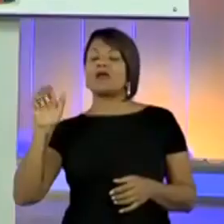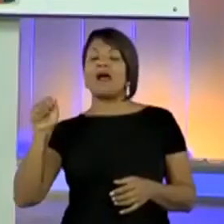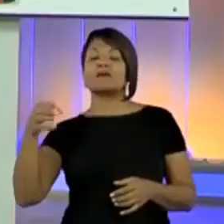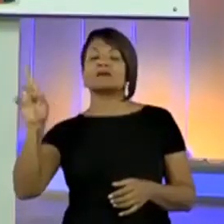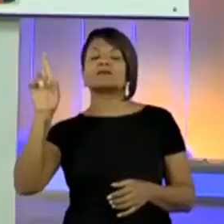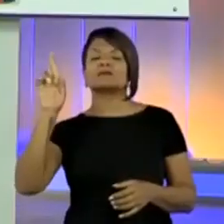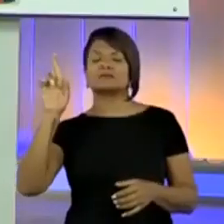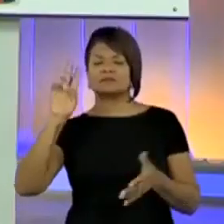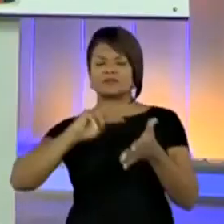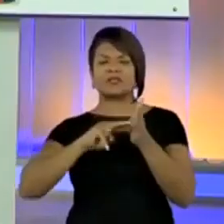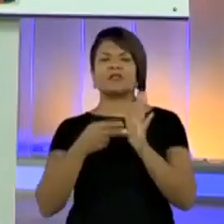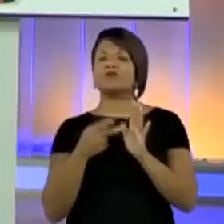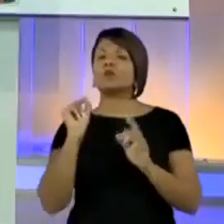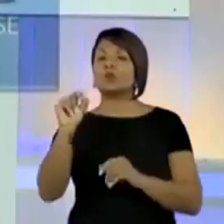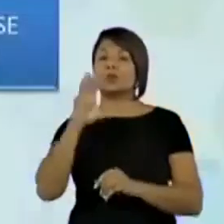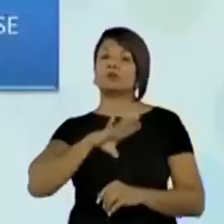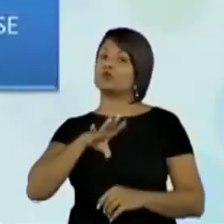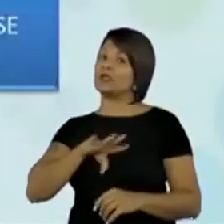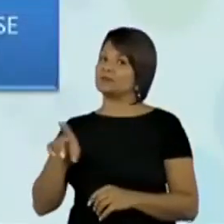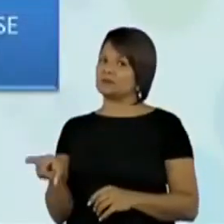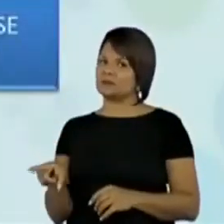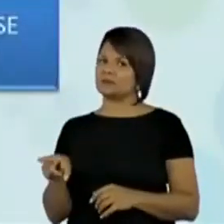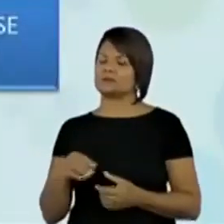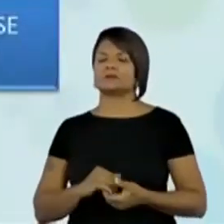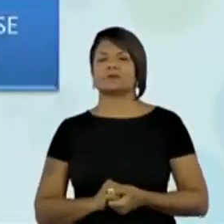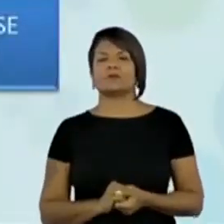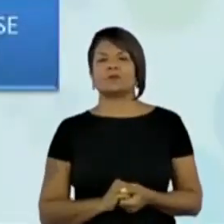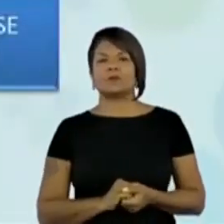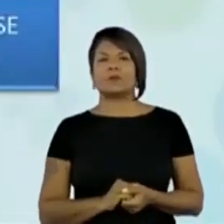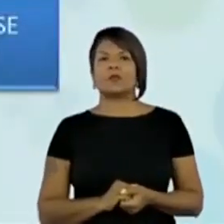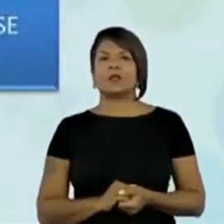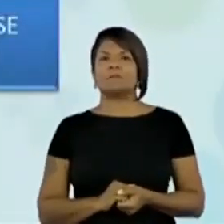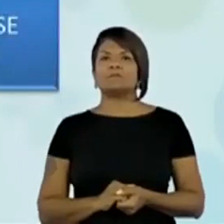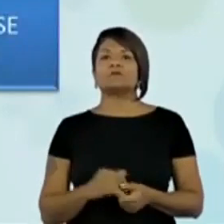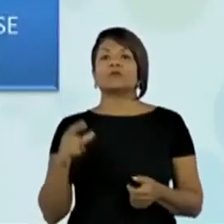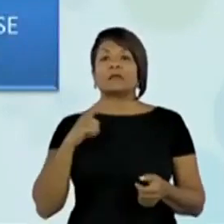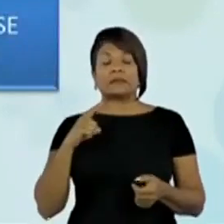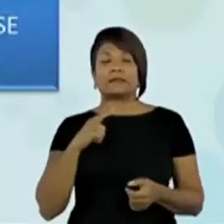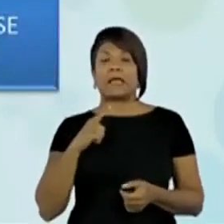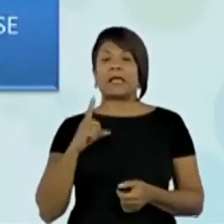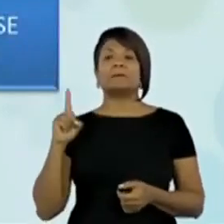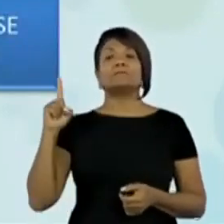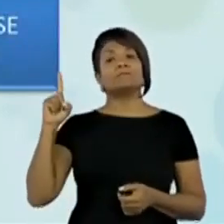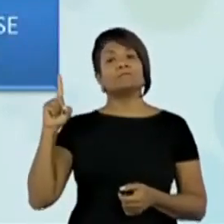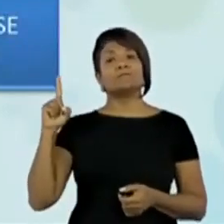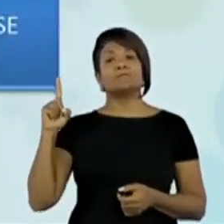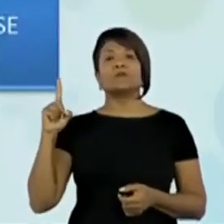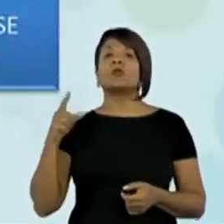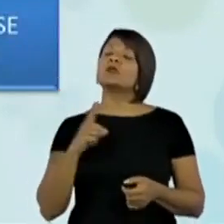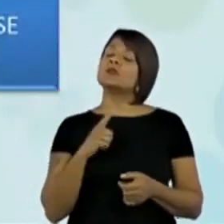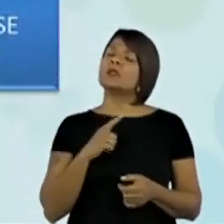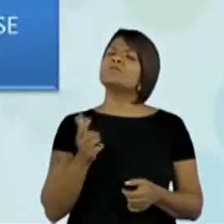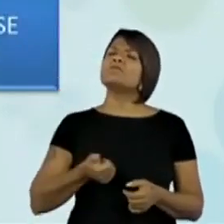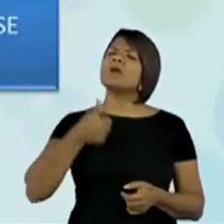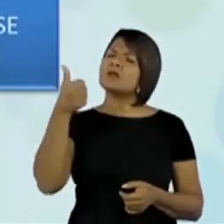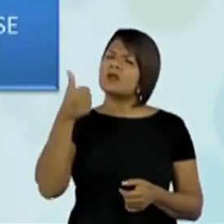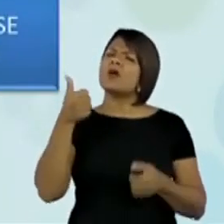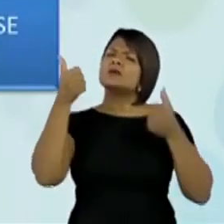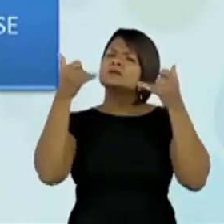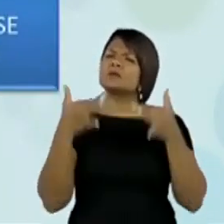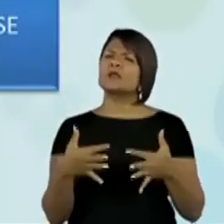ver? Olha lá. Entre as opções ao lado, qual é a expressão que melhor